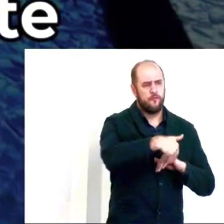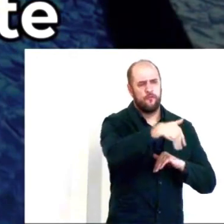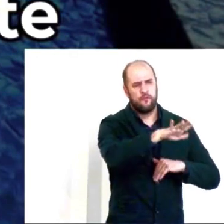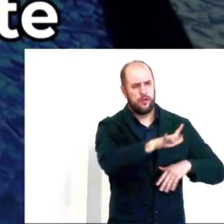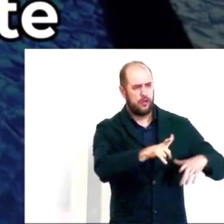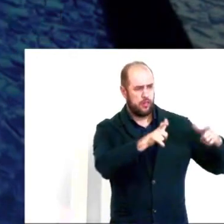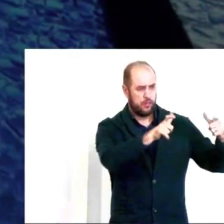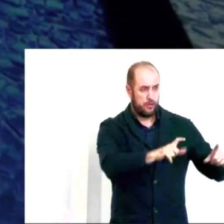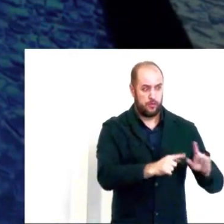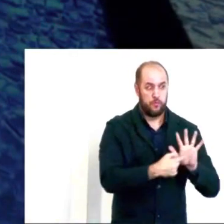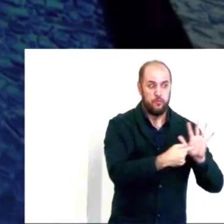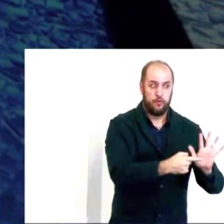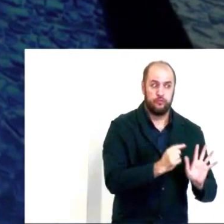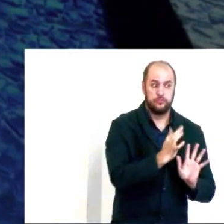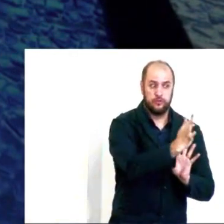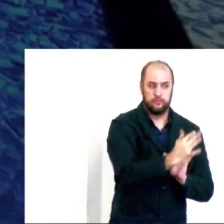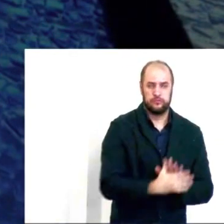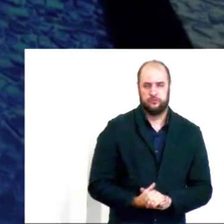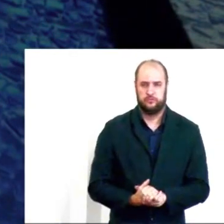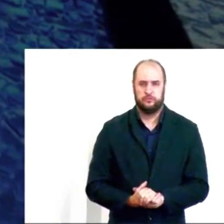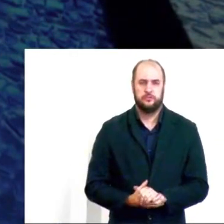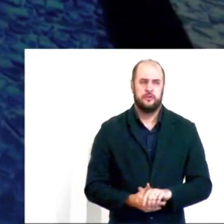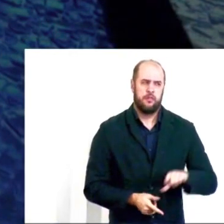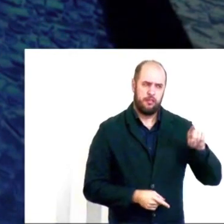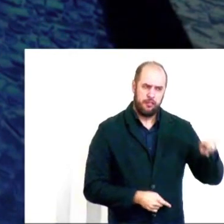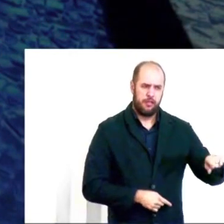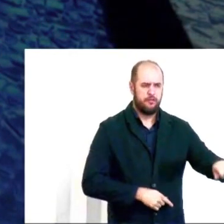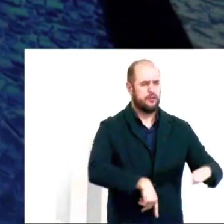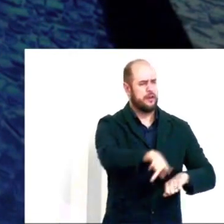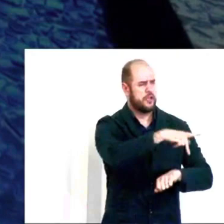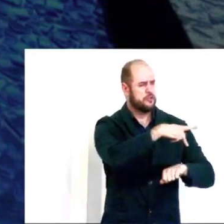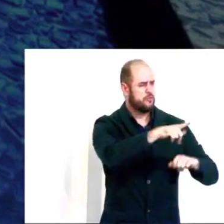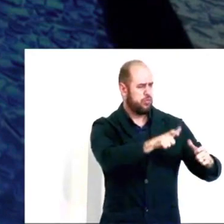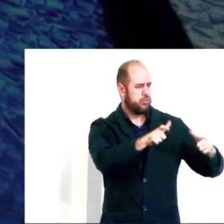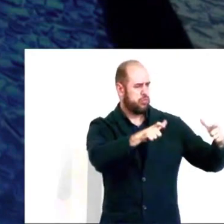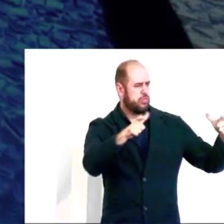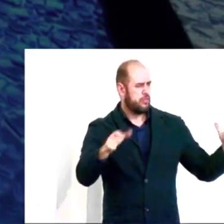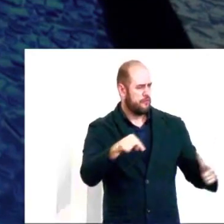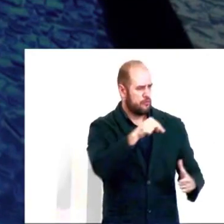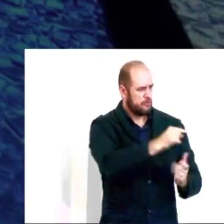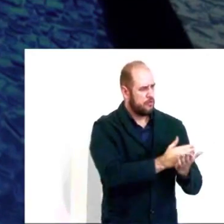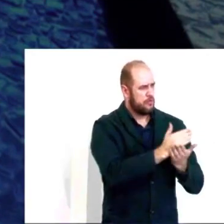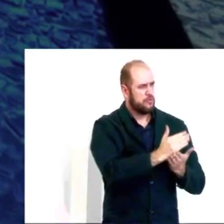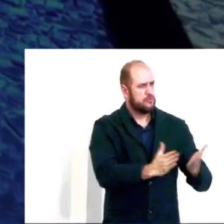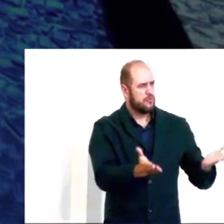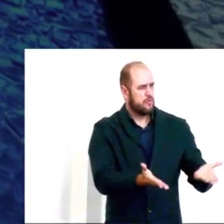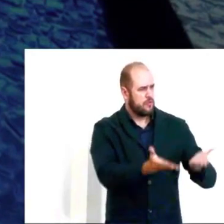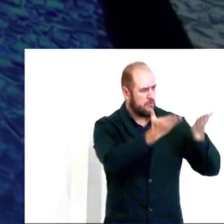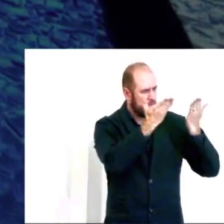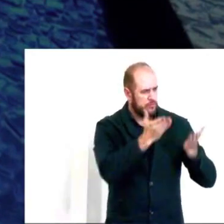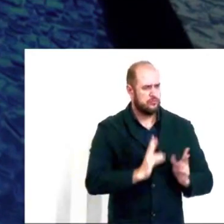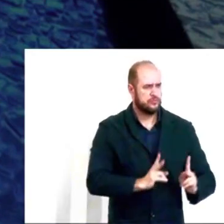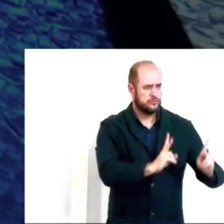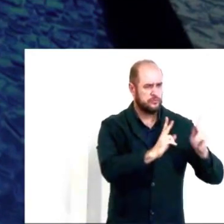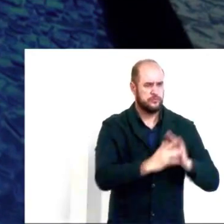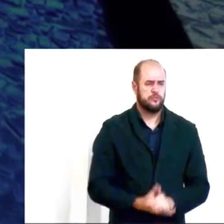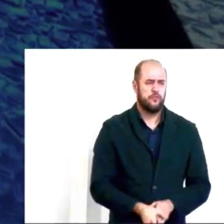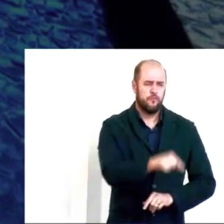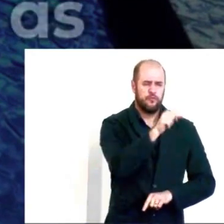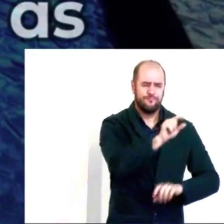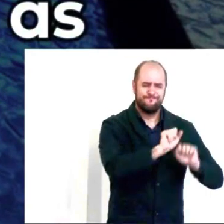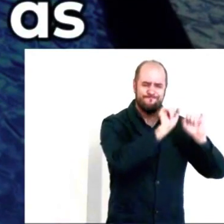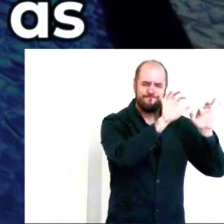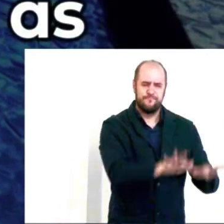que te mostrarei. De ti farei uma grande nação, te abençoarei, te engrandecerei o nome. Sê tu uma